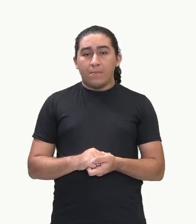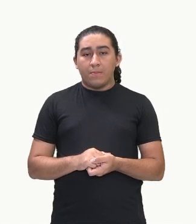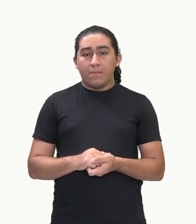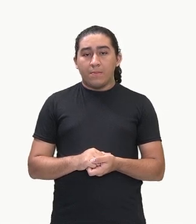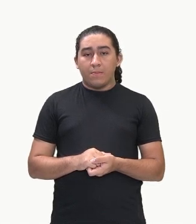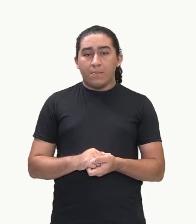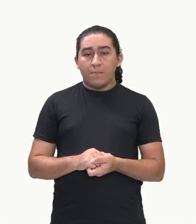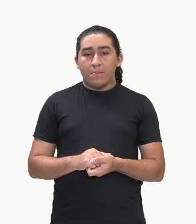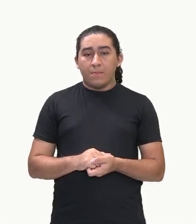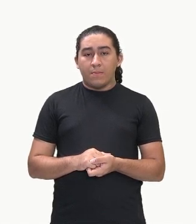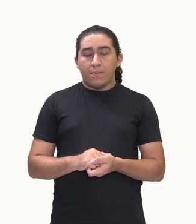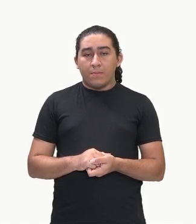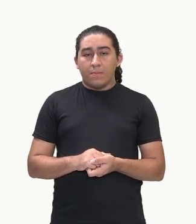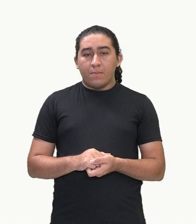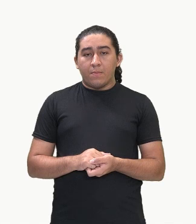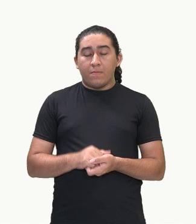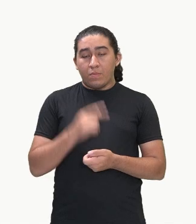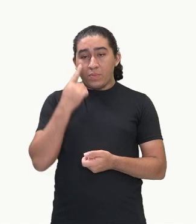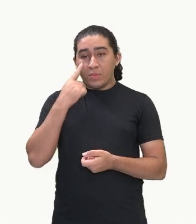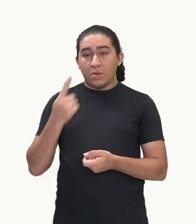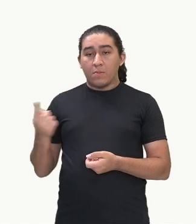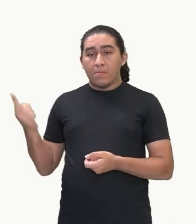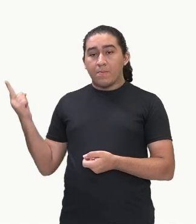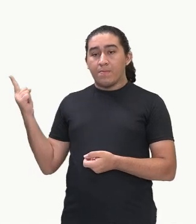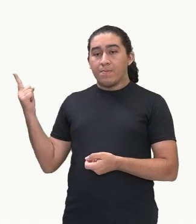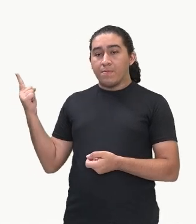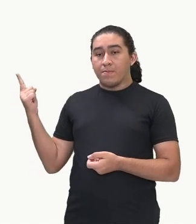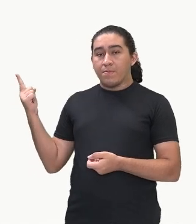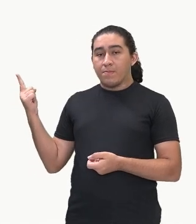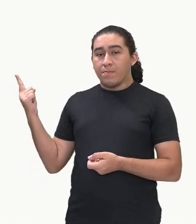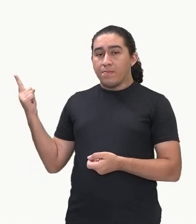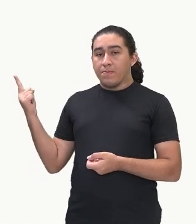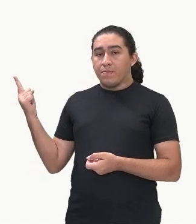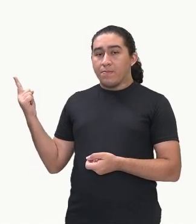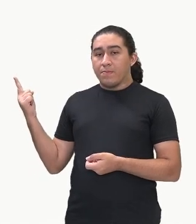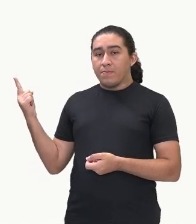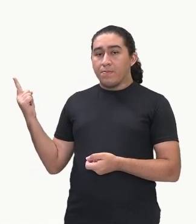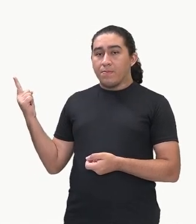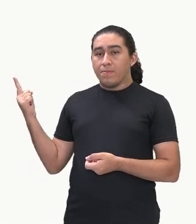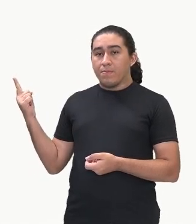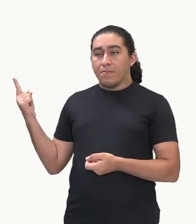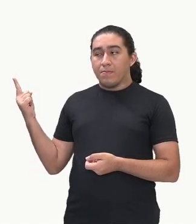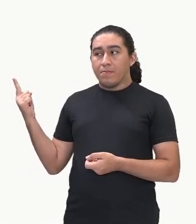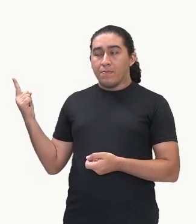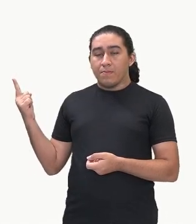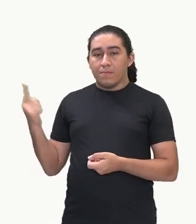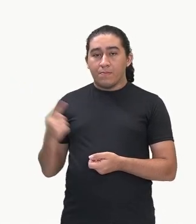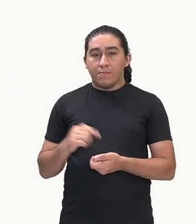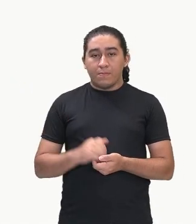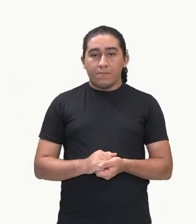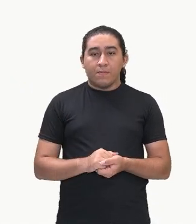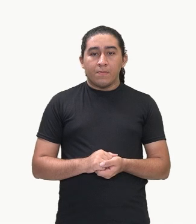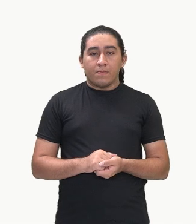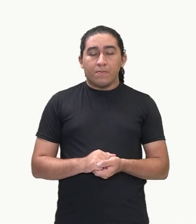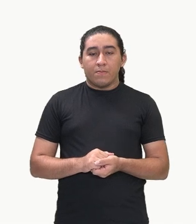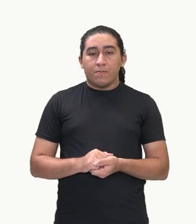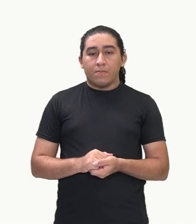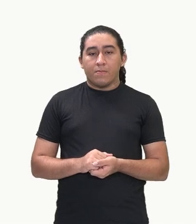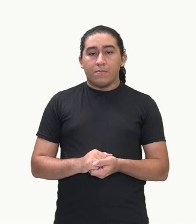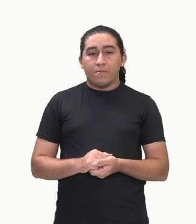ou melhor aqui, veja que é entre vírgula, né? Eu vou isolar